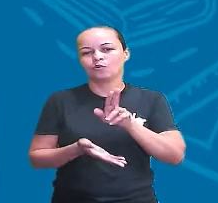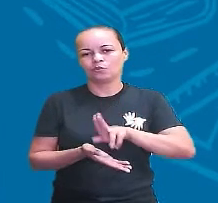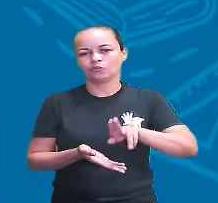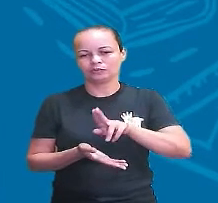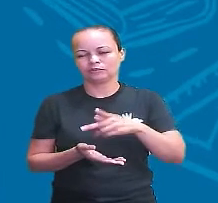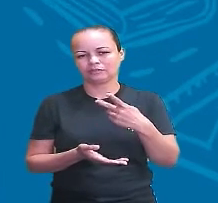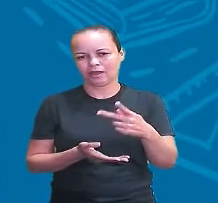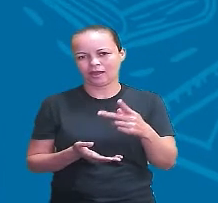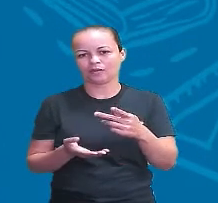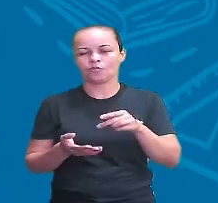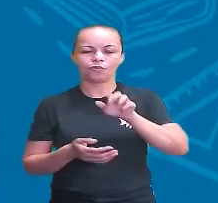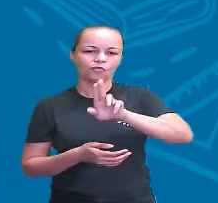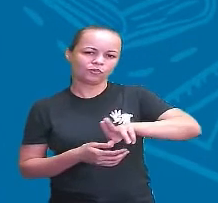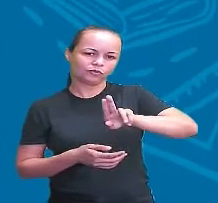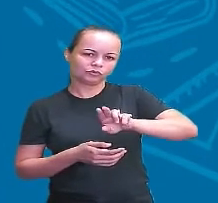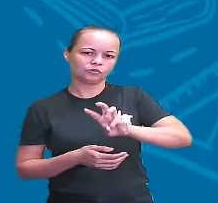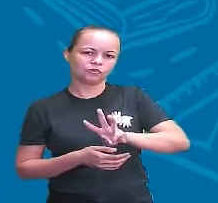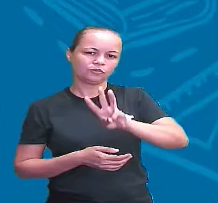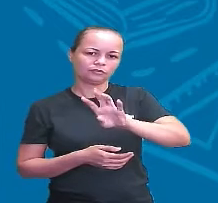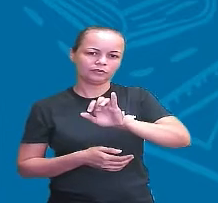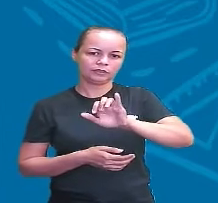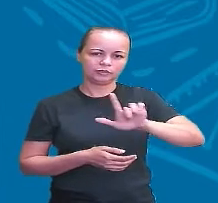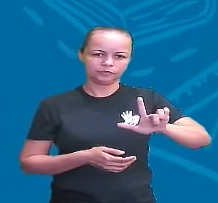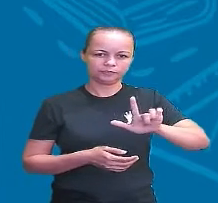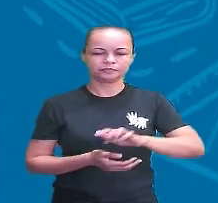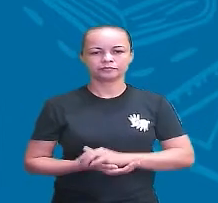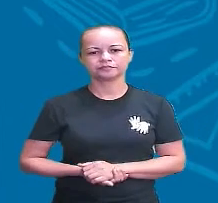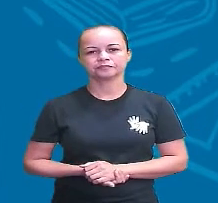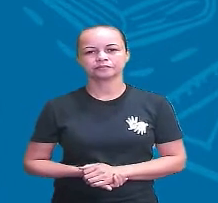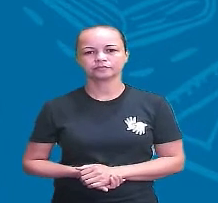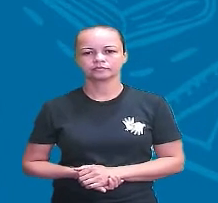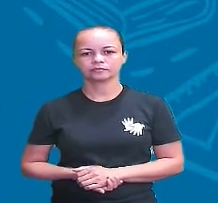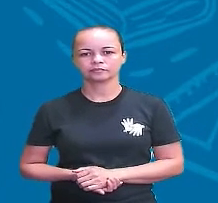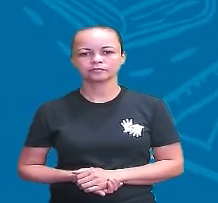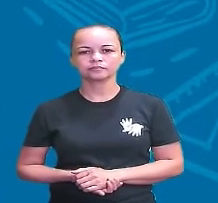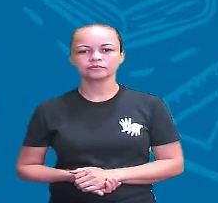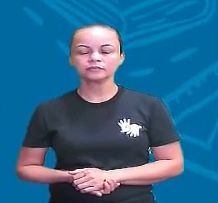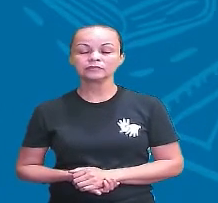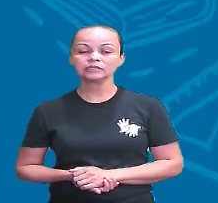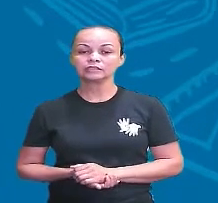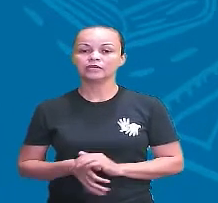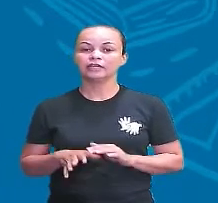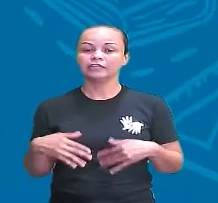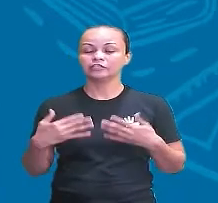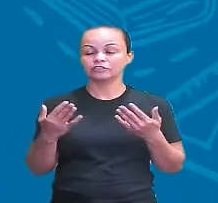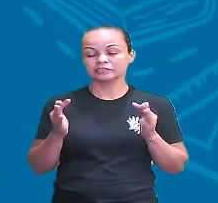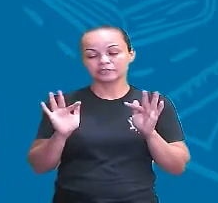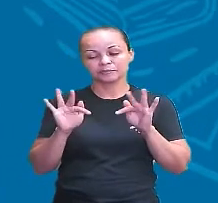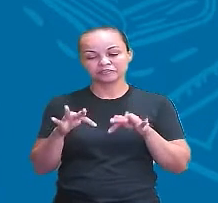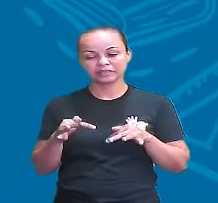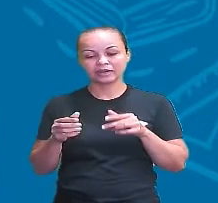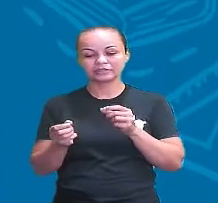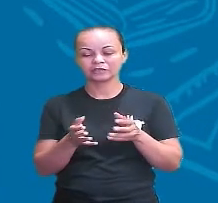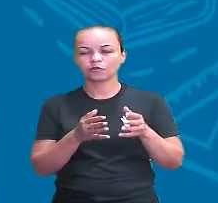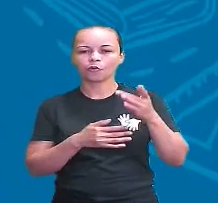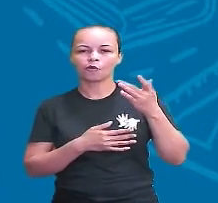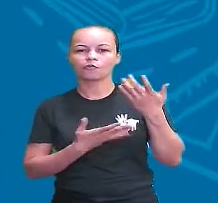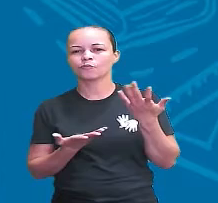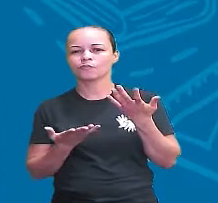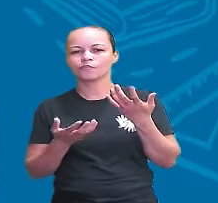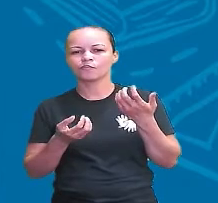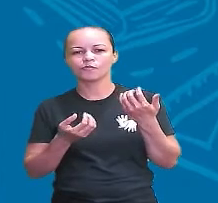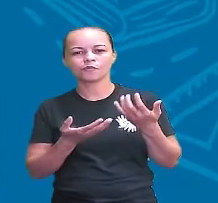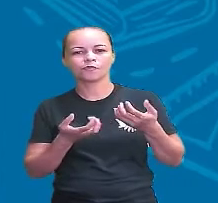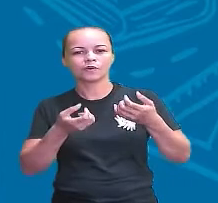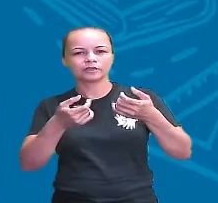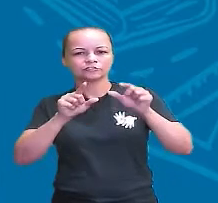seria a partícula com o uso de will, certo? Bom, e a gente sempre finaliza com o quê, gente? Com uma reflection, com uma